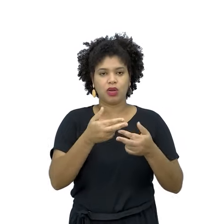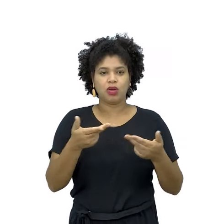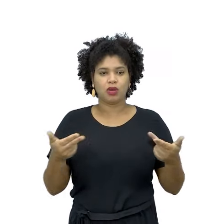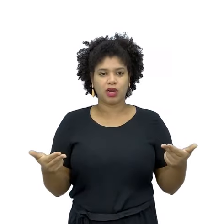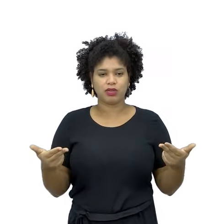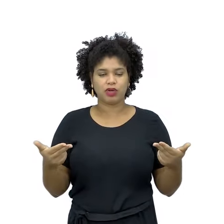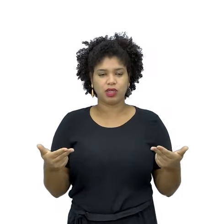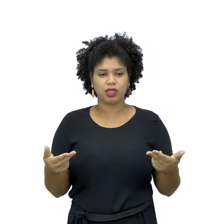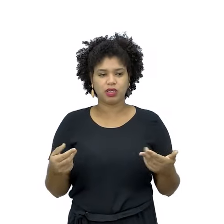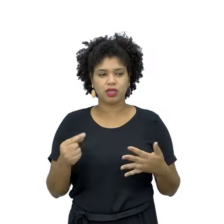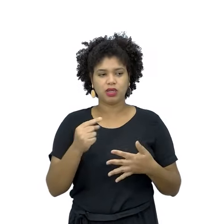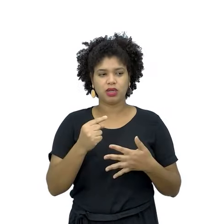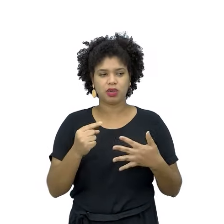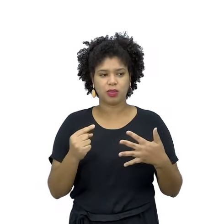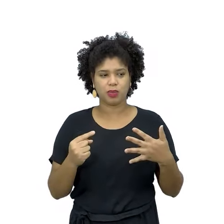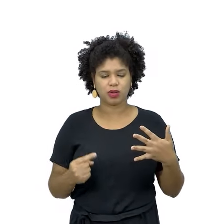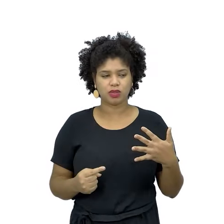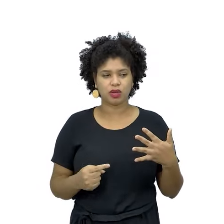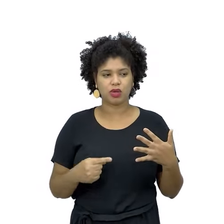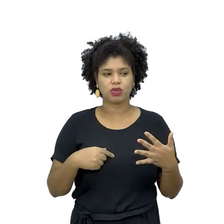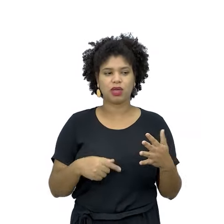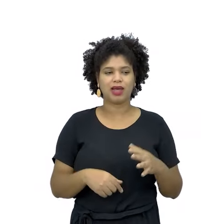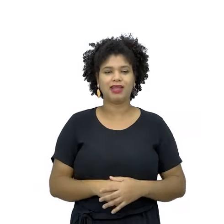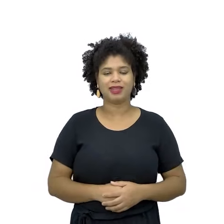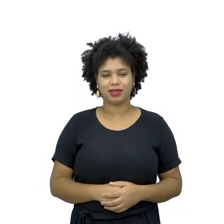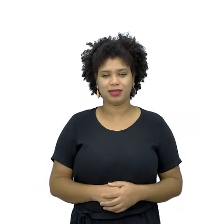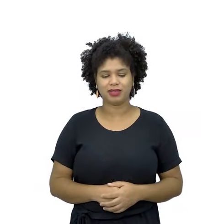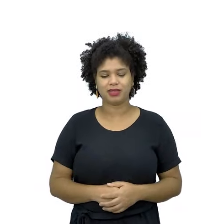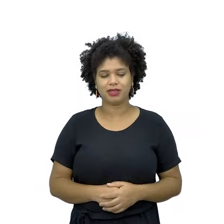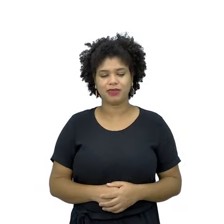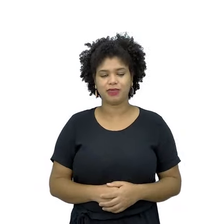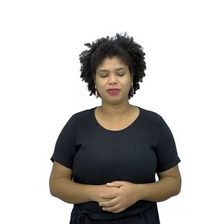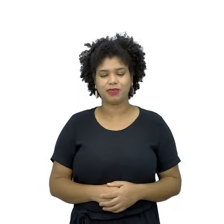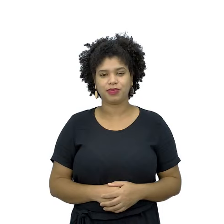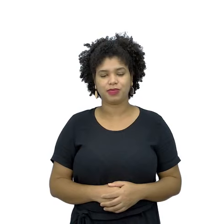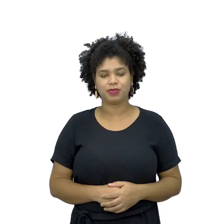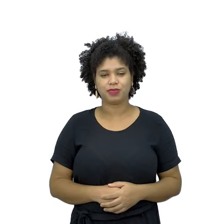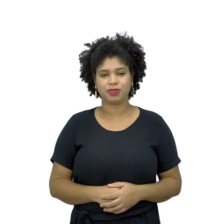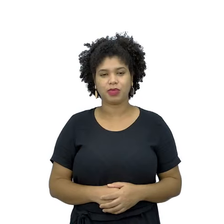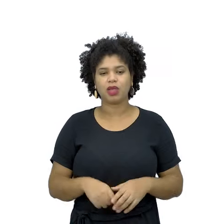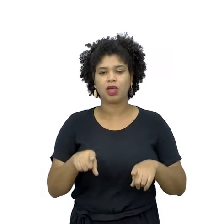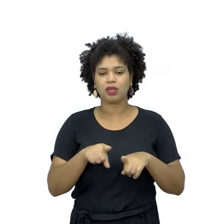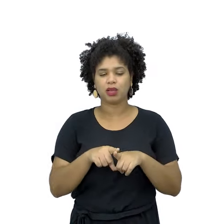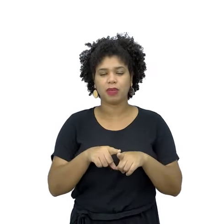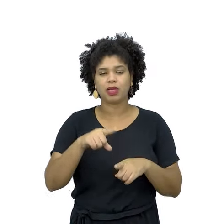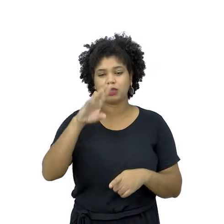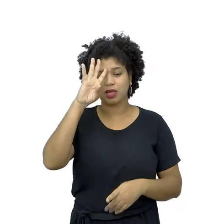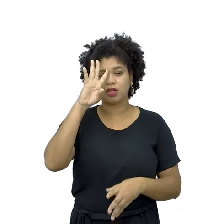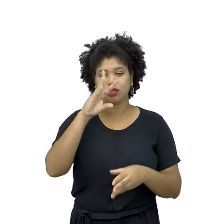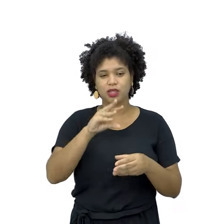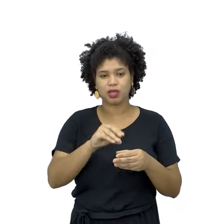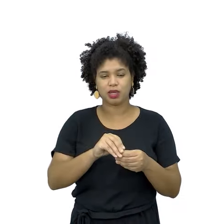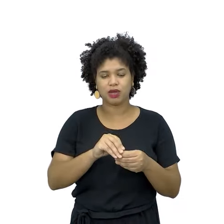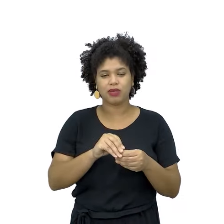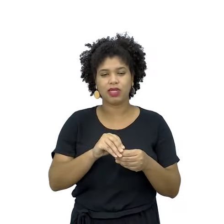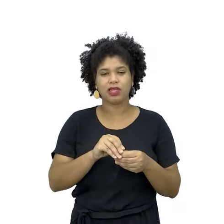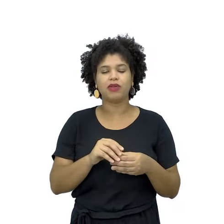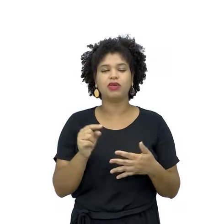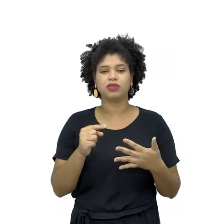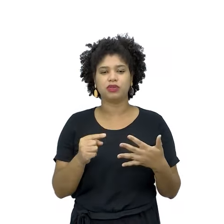conhecimento, sobre os conhecimentos prévios também, a definição de potência,